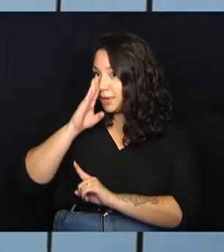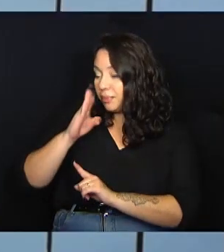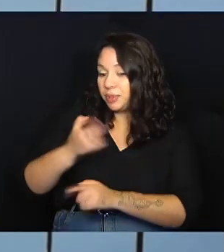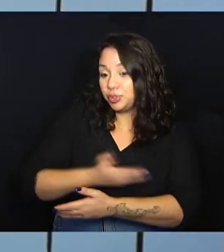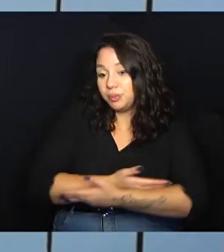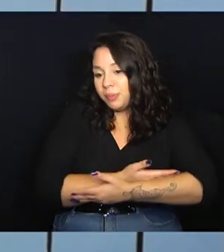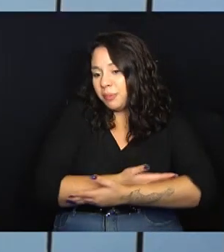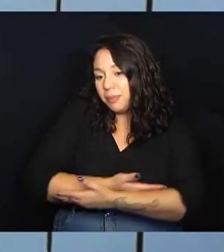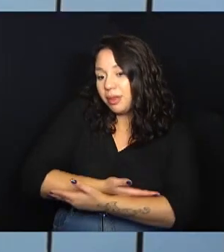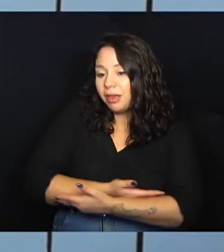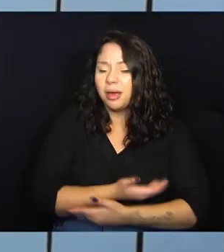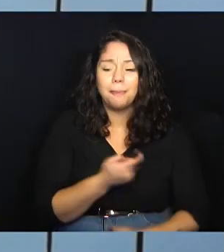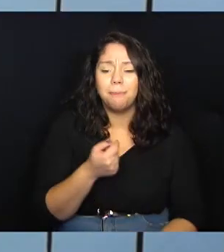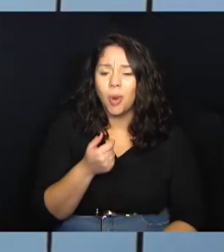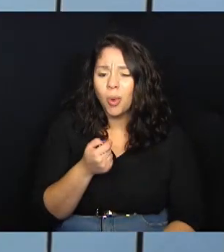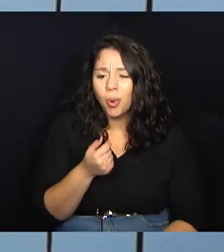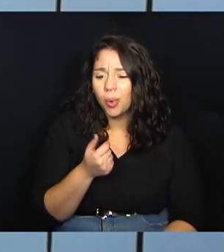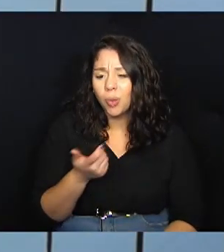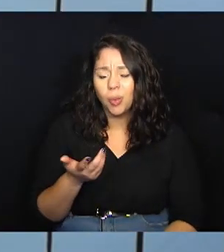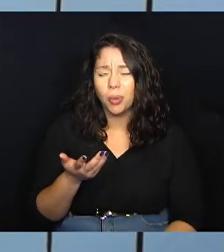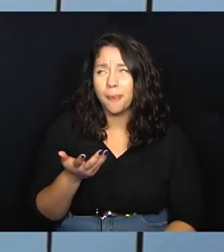ainda têm pouca